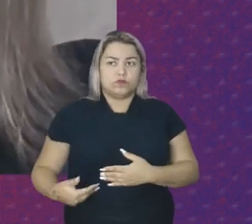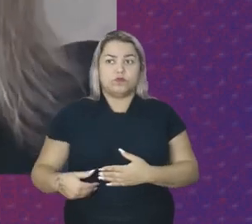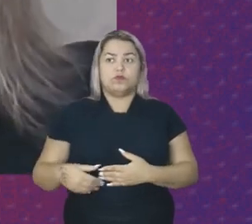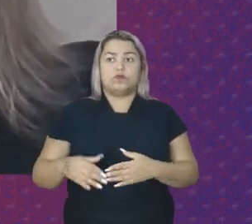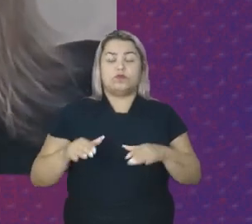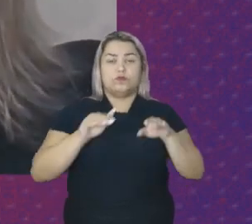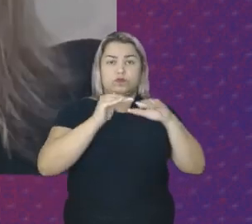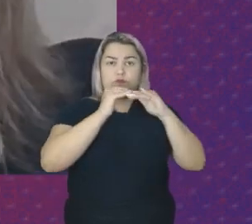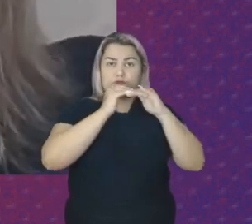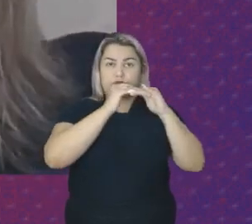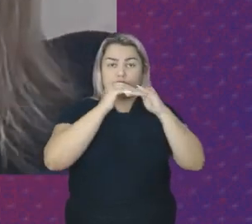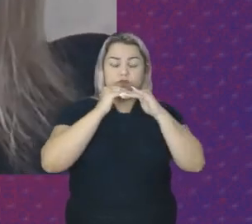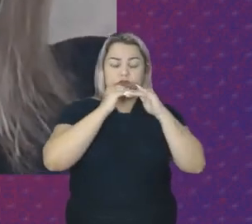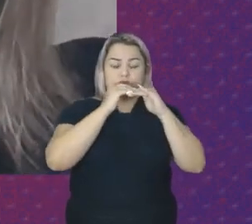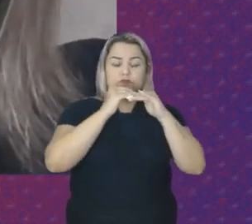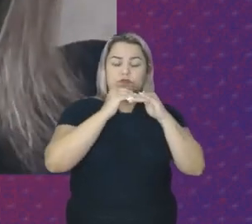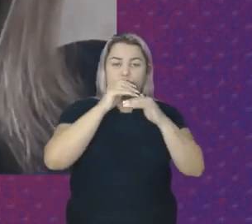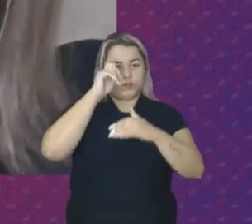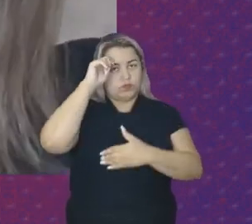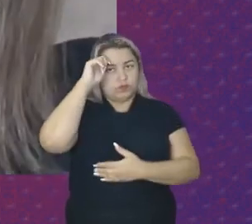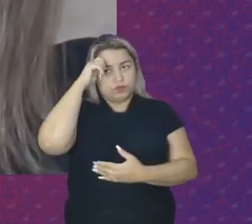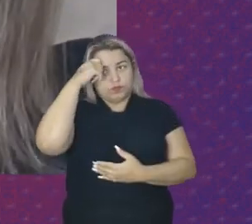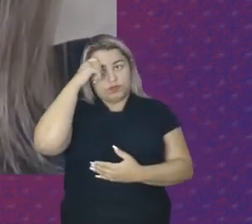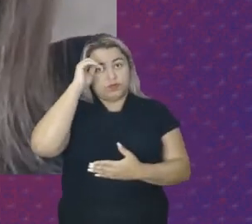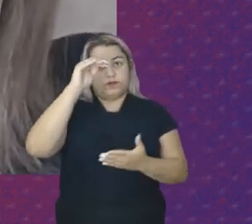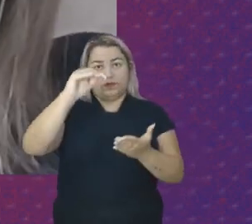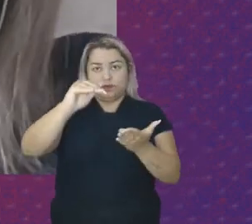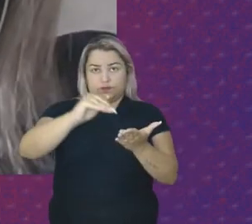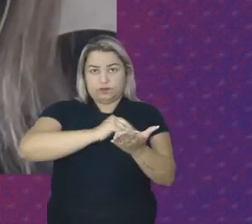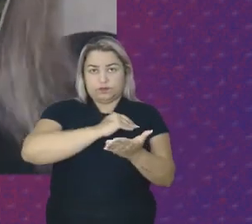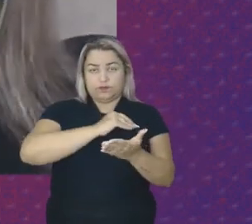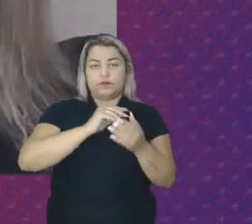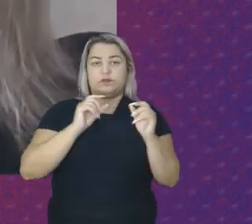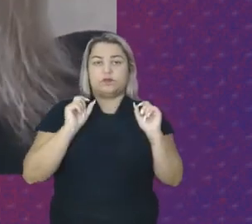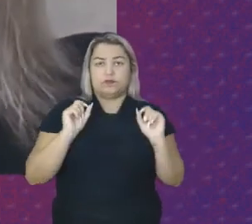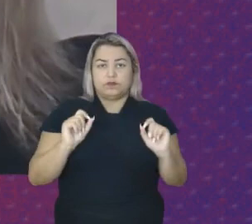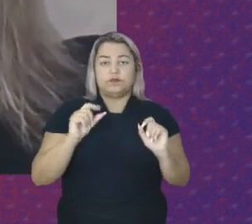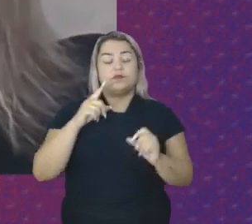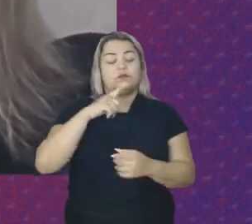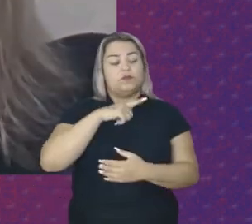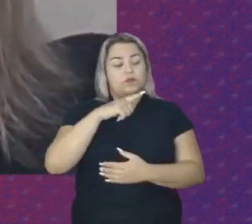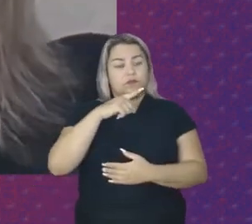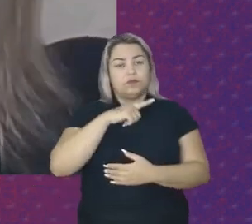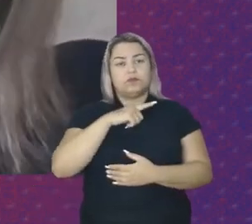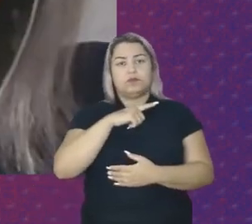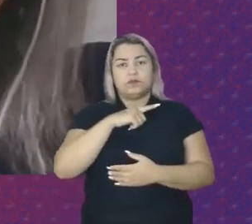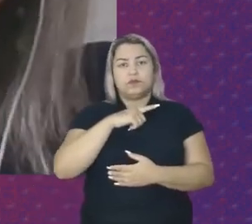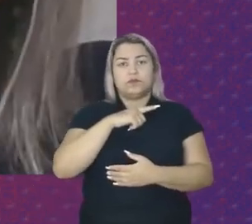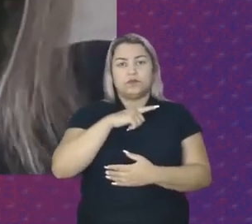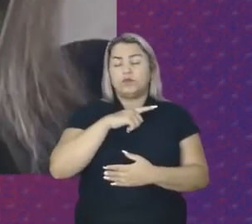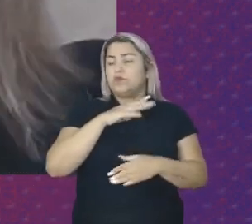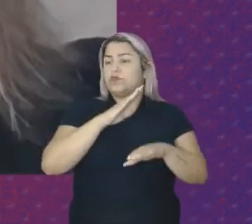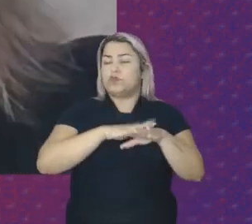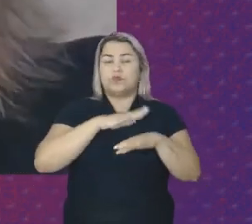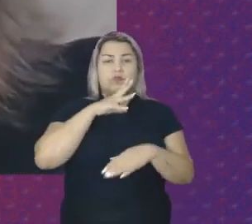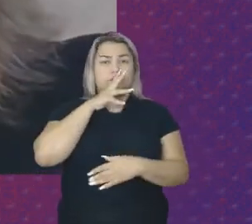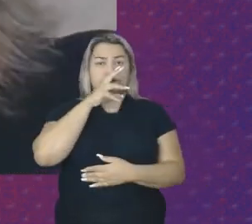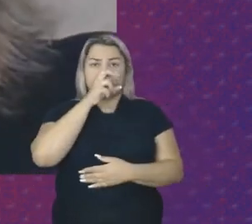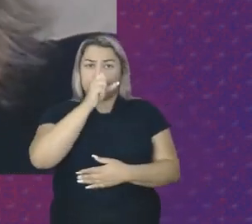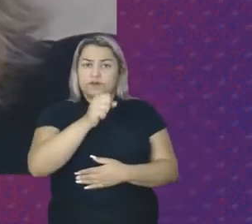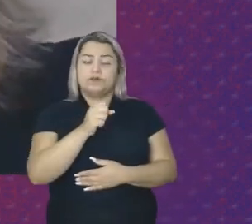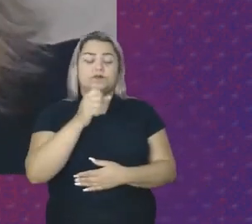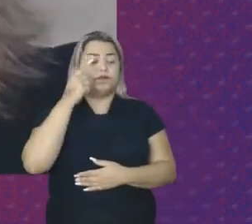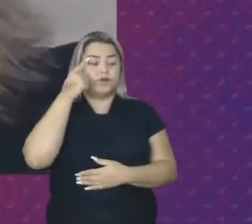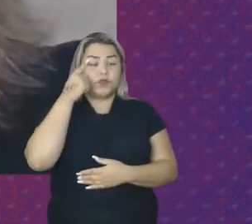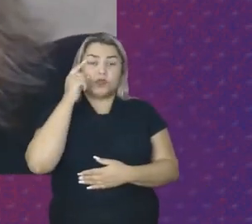da Igualdade Racial, porque são secretarias que têm uma transversalidade muito forte,